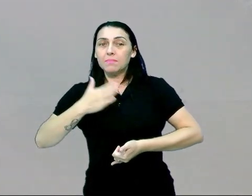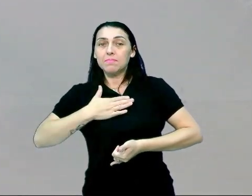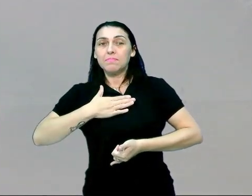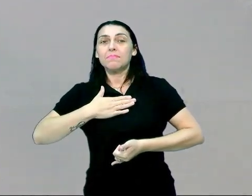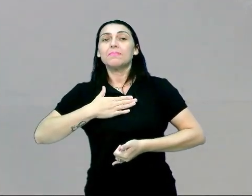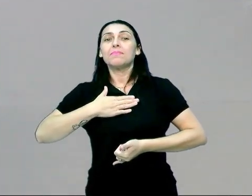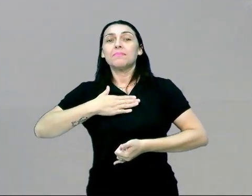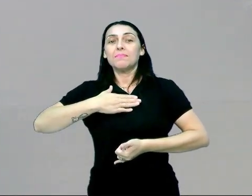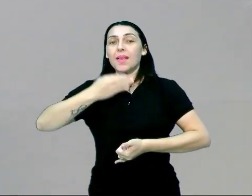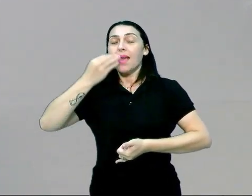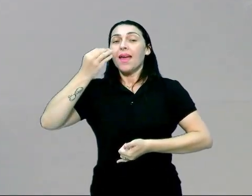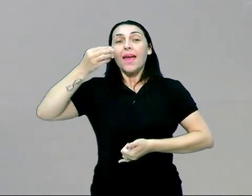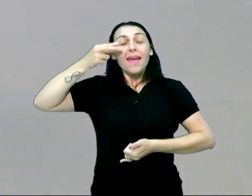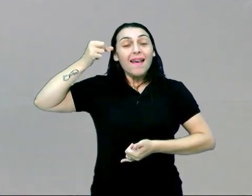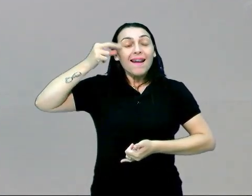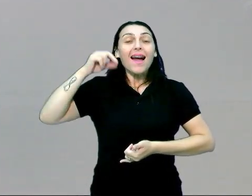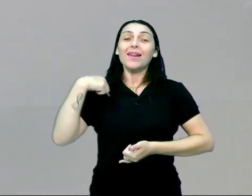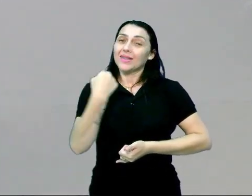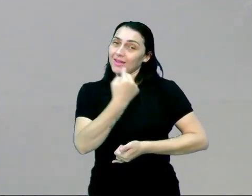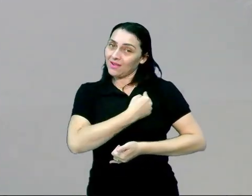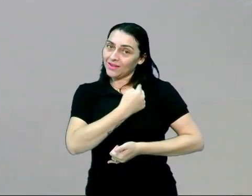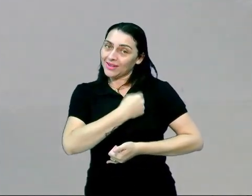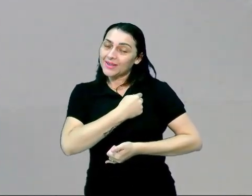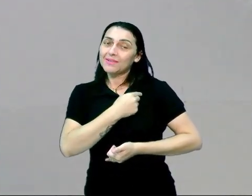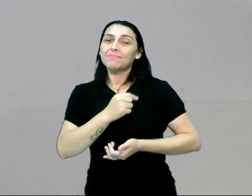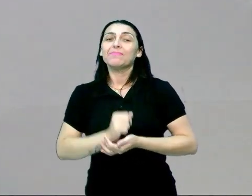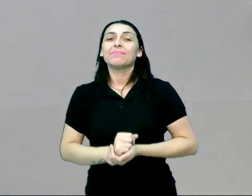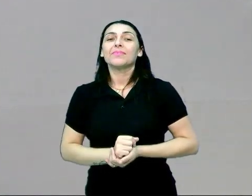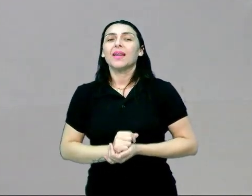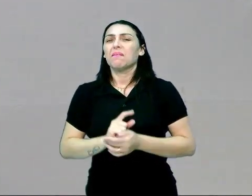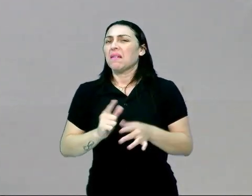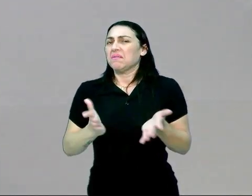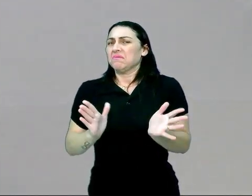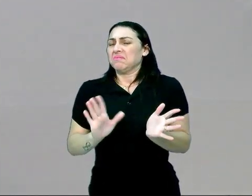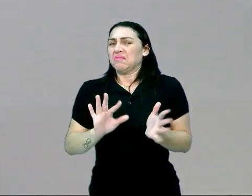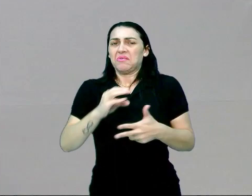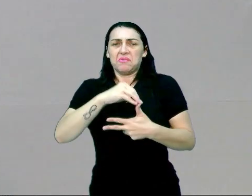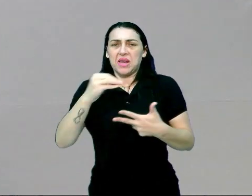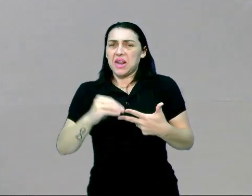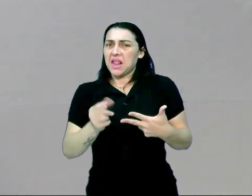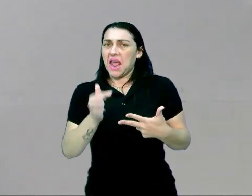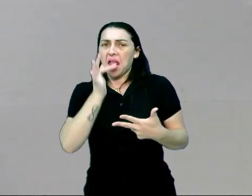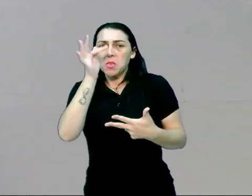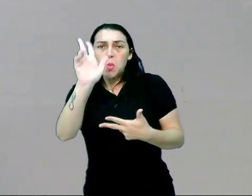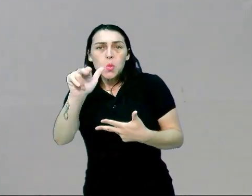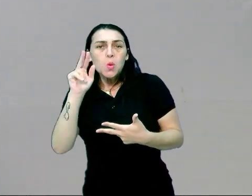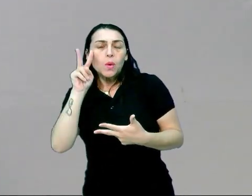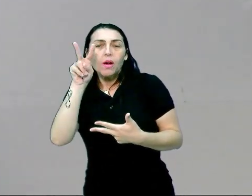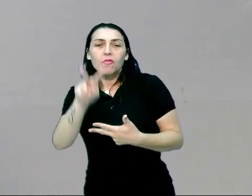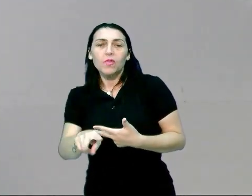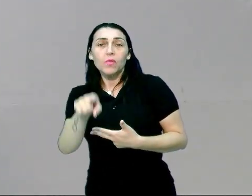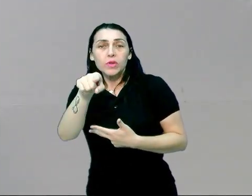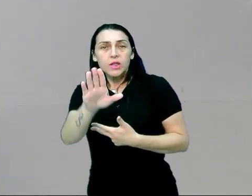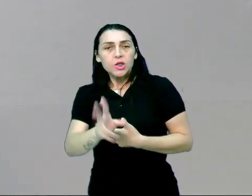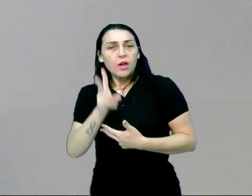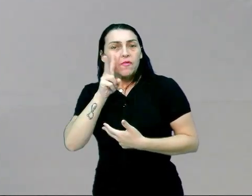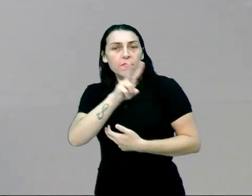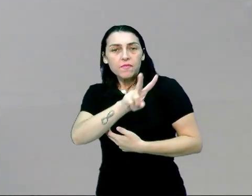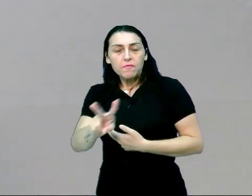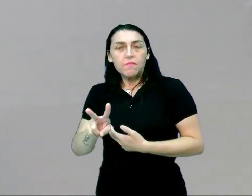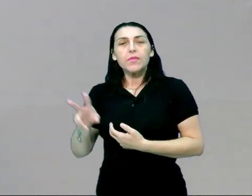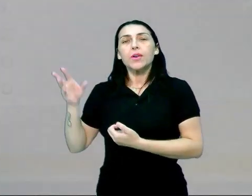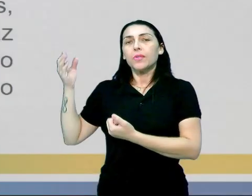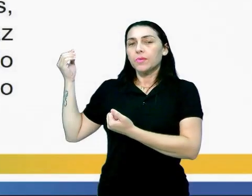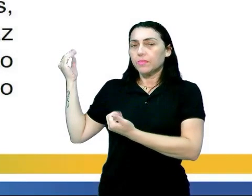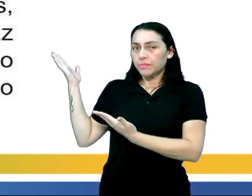viu? Beleza? Mas enfim, e aí você, professor, mas isso daí não cai no Enem, eu nunca vi uma flor no Enem. Pois você já viu